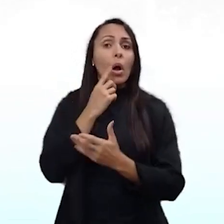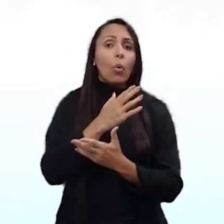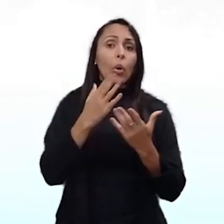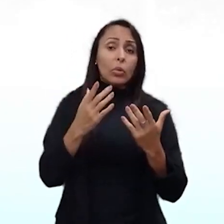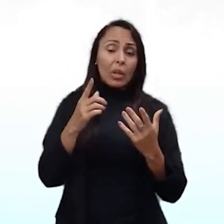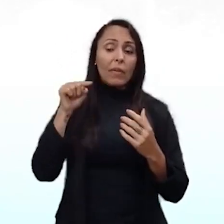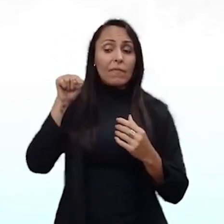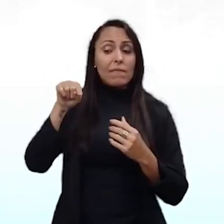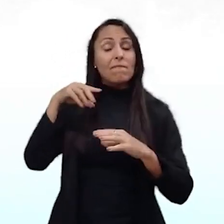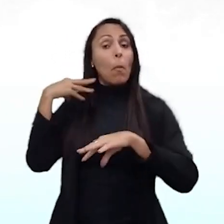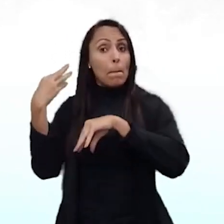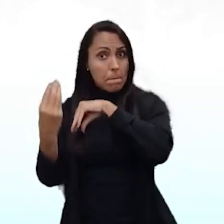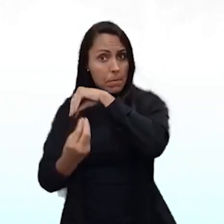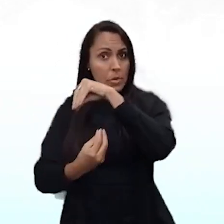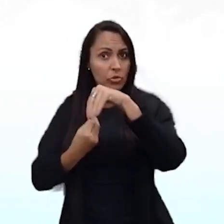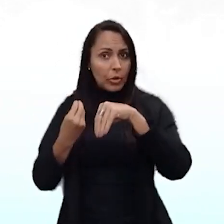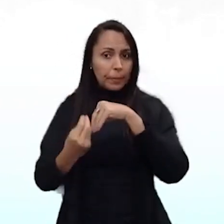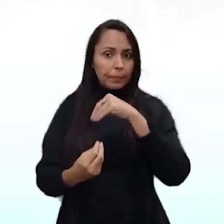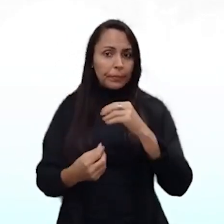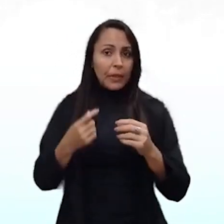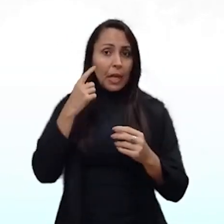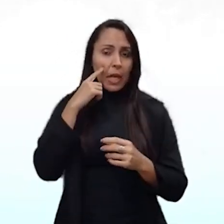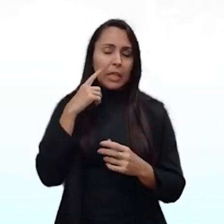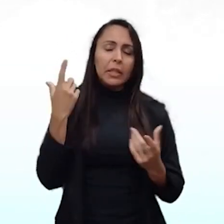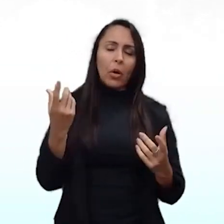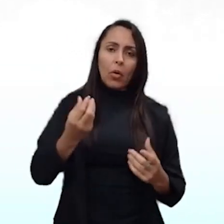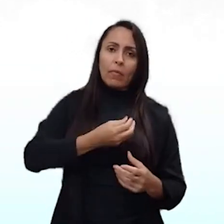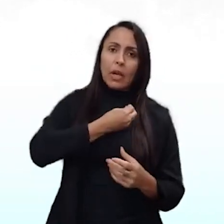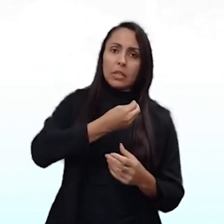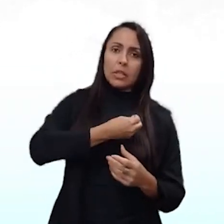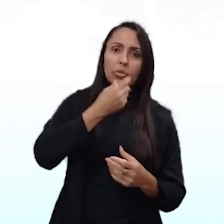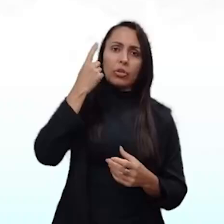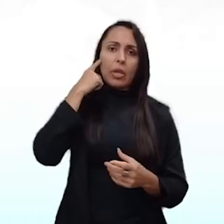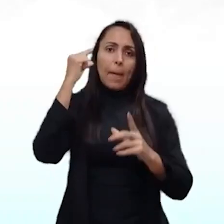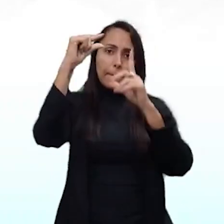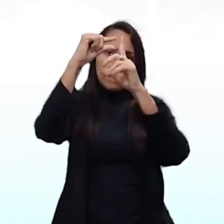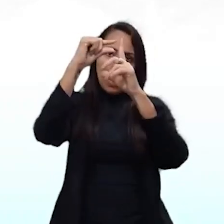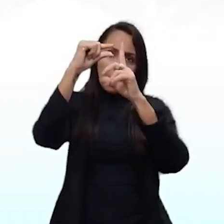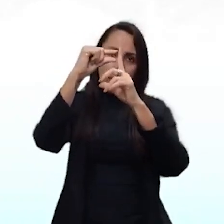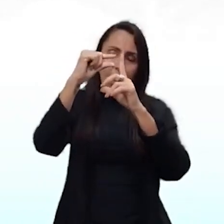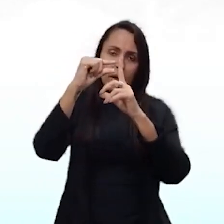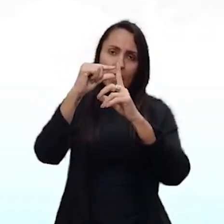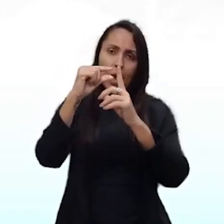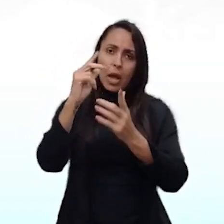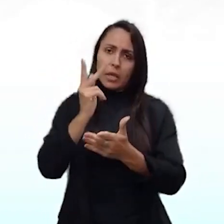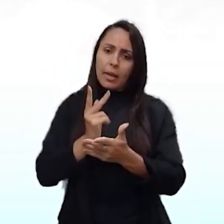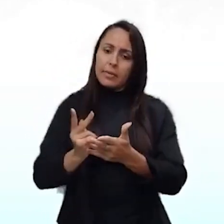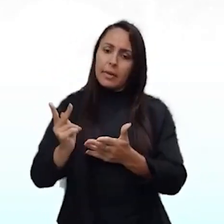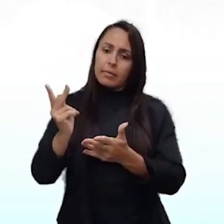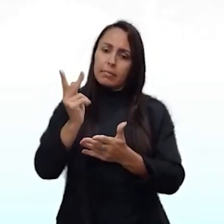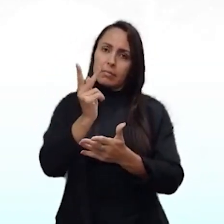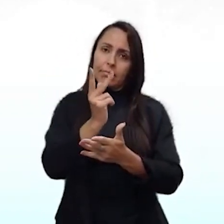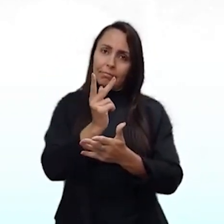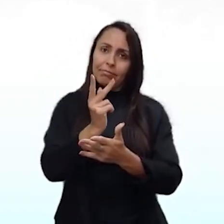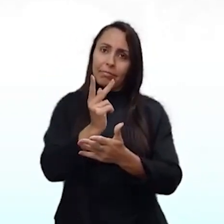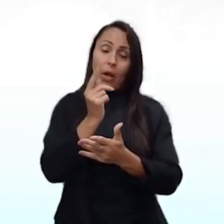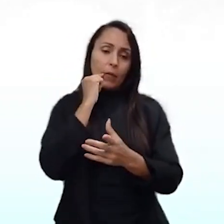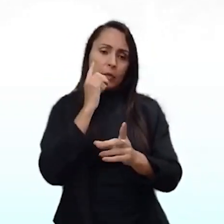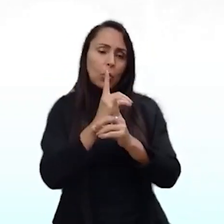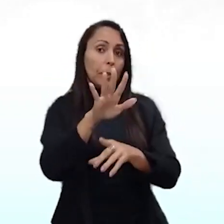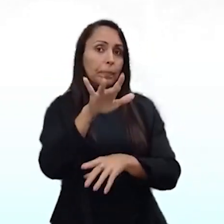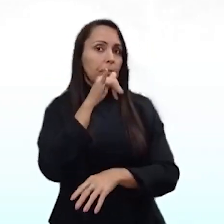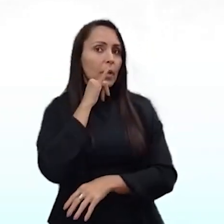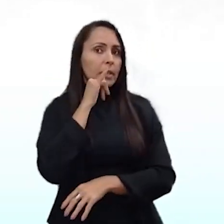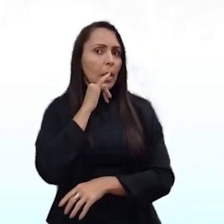for mista, olha, vai existir a palavra escrita e imagens. Você encontra, por exemplo,